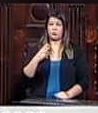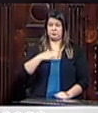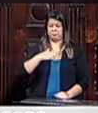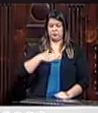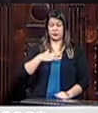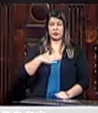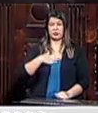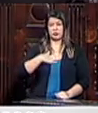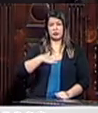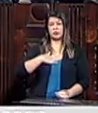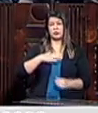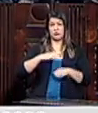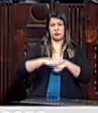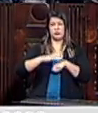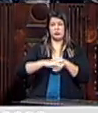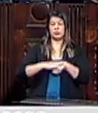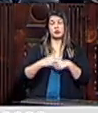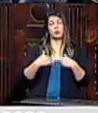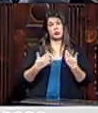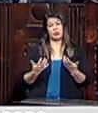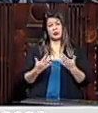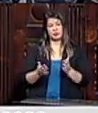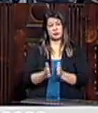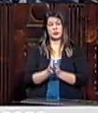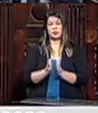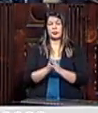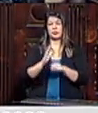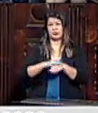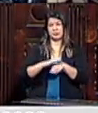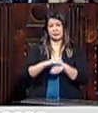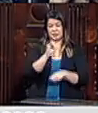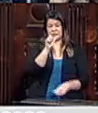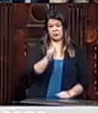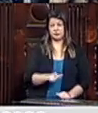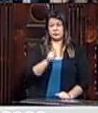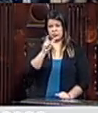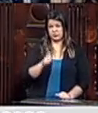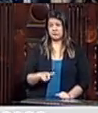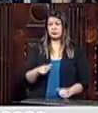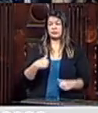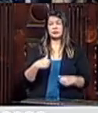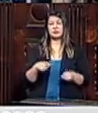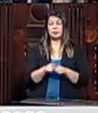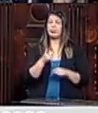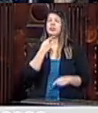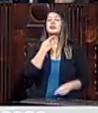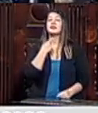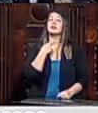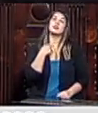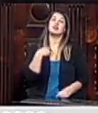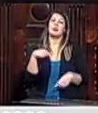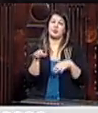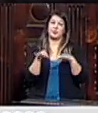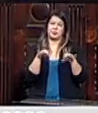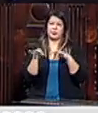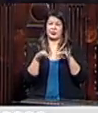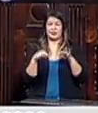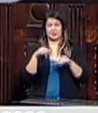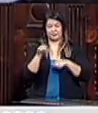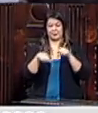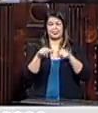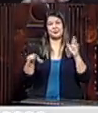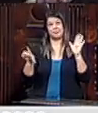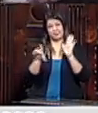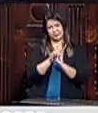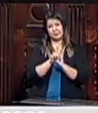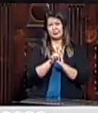autoria. Então, quero parabenizar os autores, desejar que o projeto vire lei e